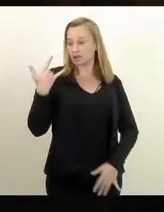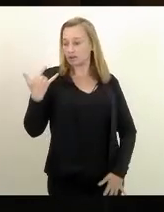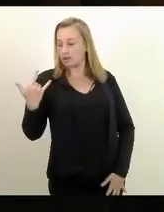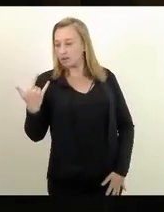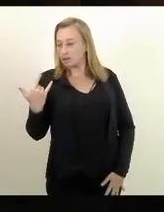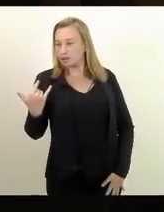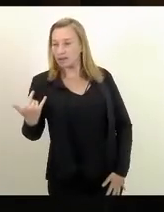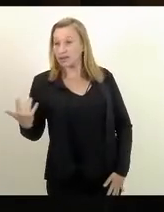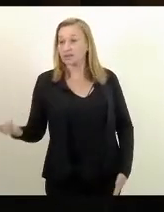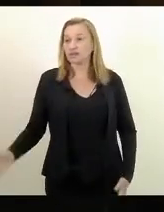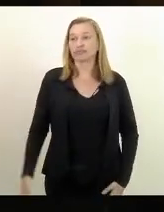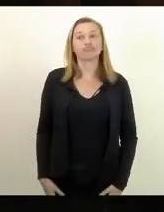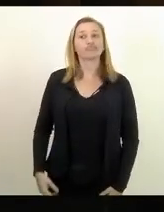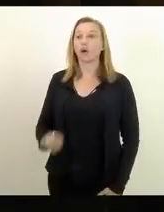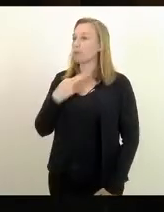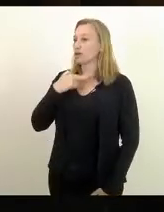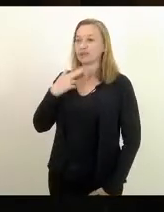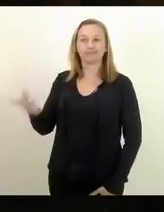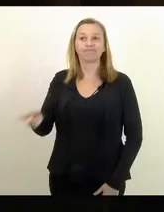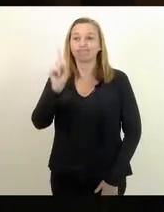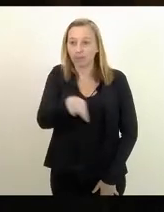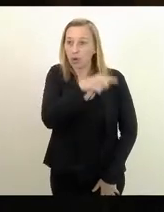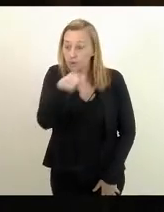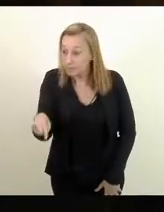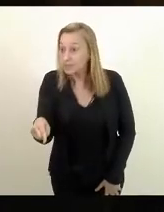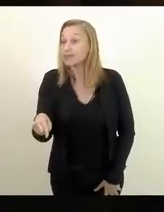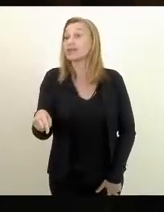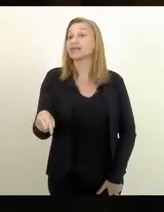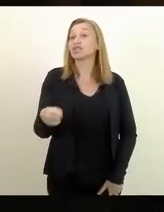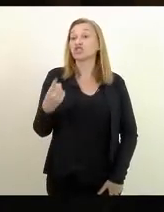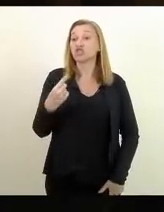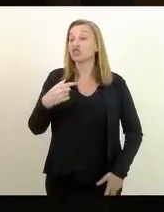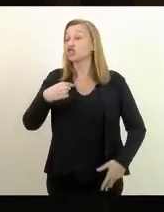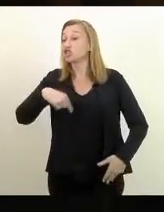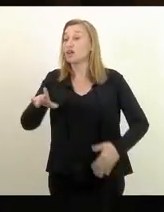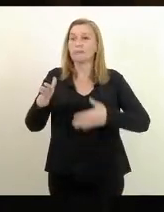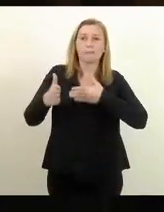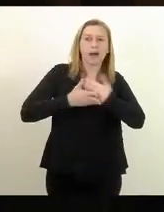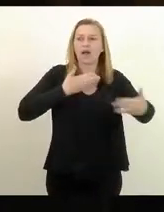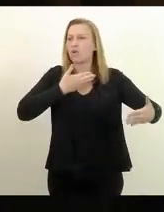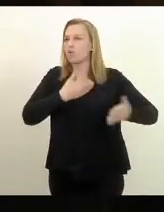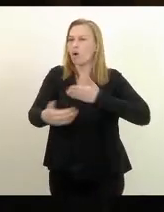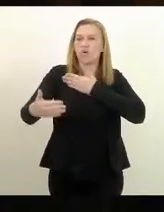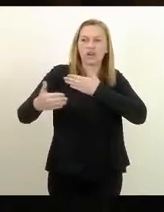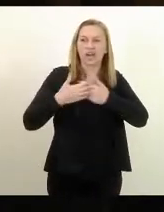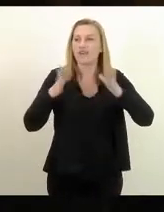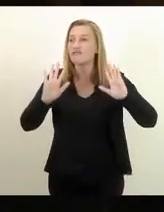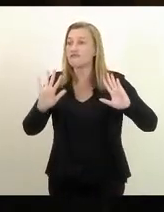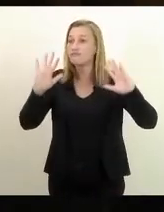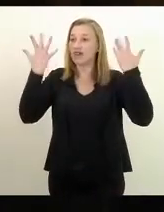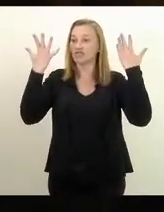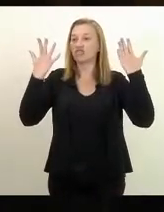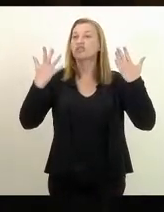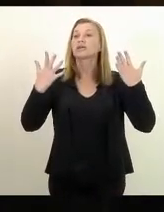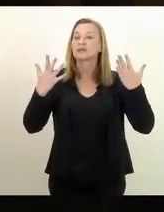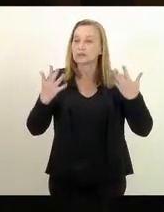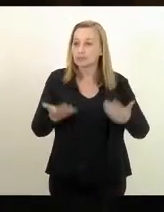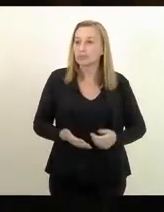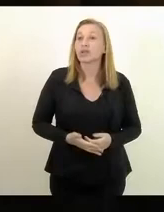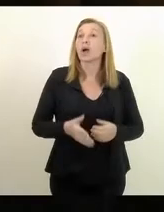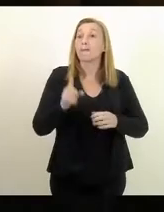elas são proibidas de participar de qualquer encontro festivo são